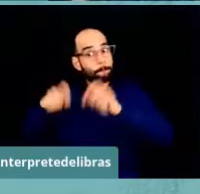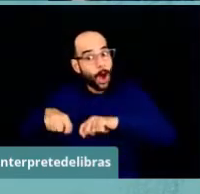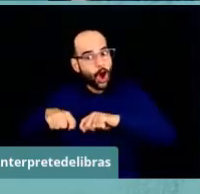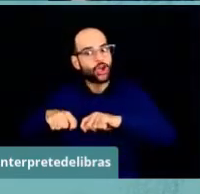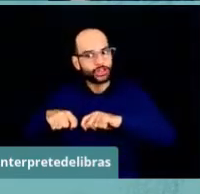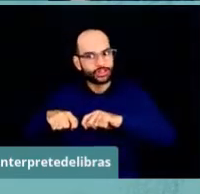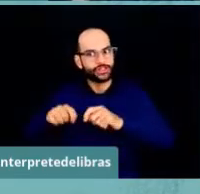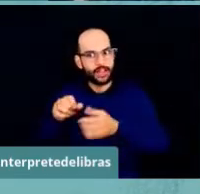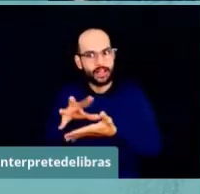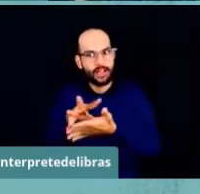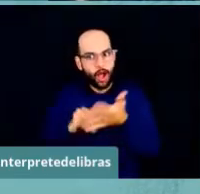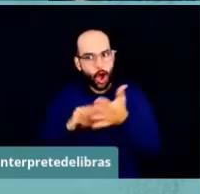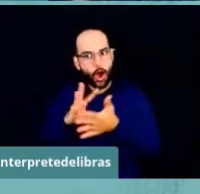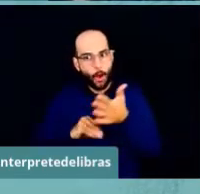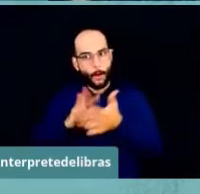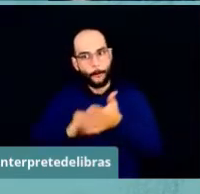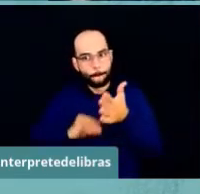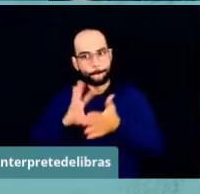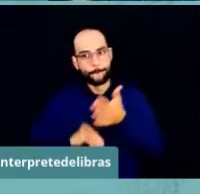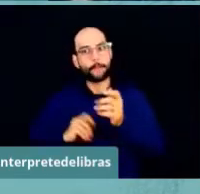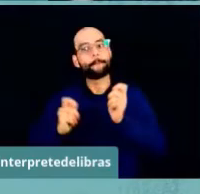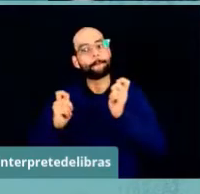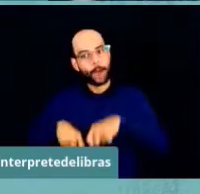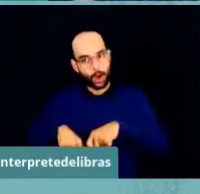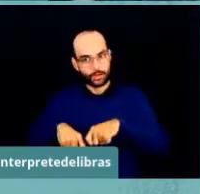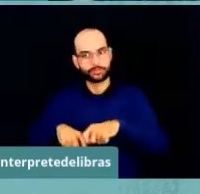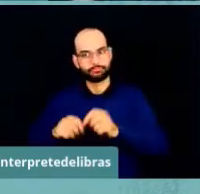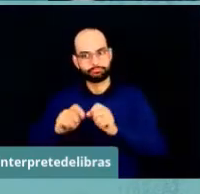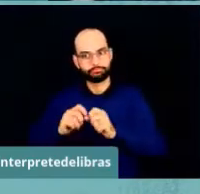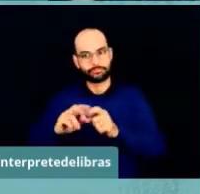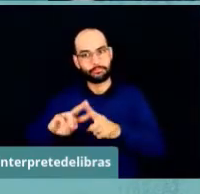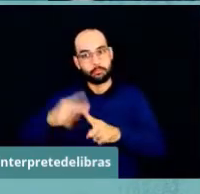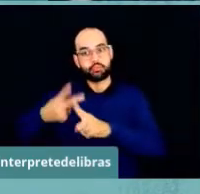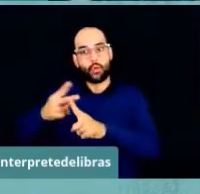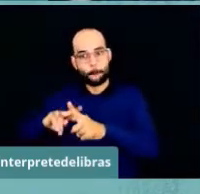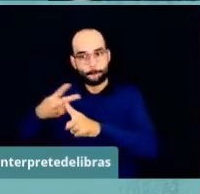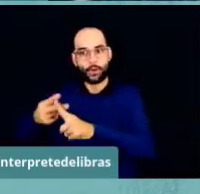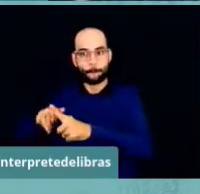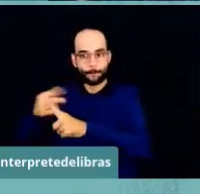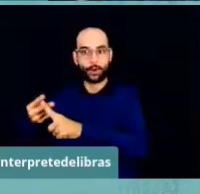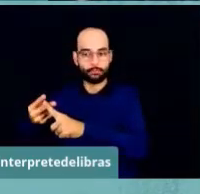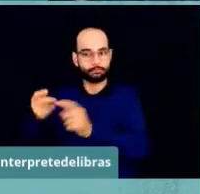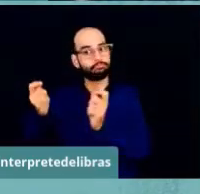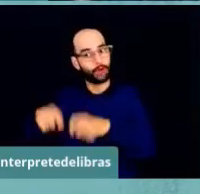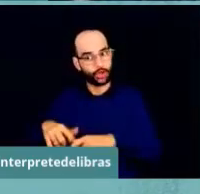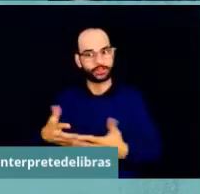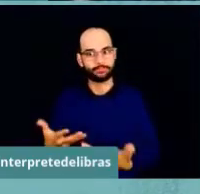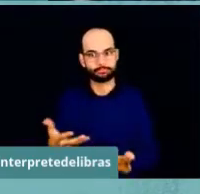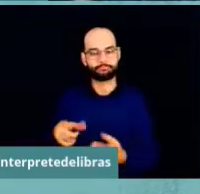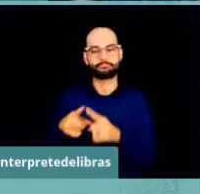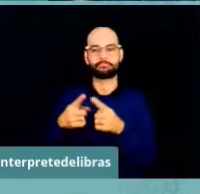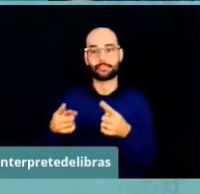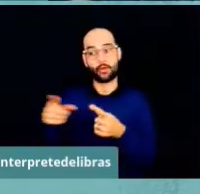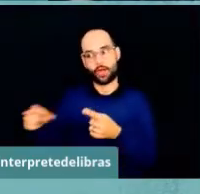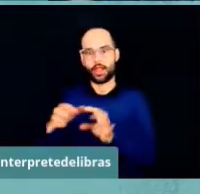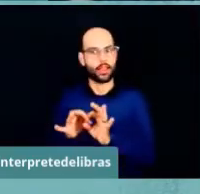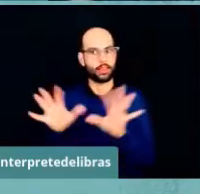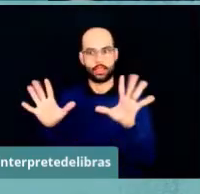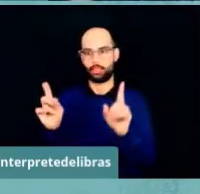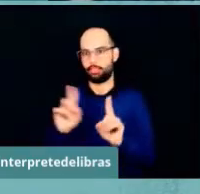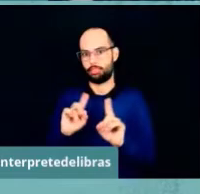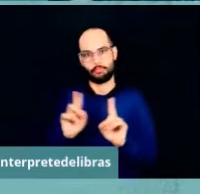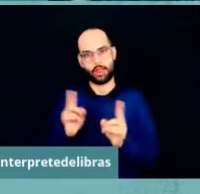de replicação. Então, a vacina russa, que é produzida no Instituto Gamaleya, ela não pode ser, não foi liberada, pelo